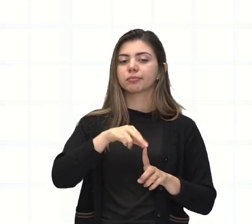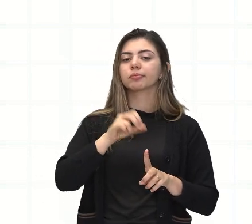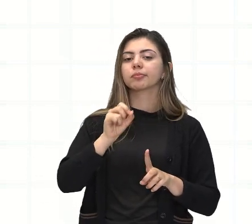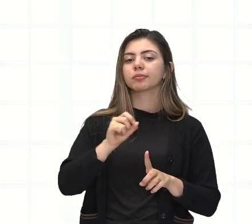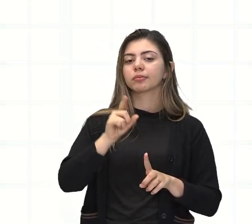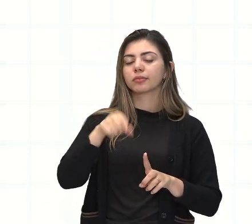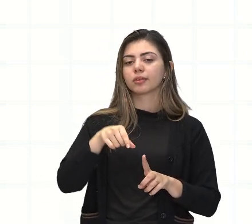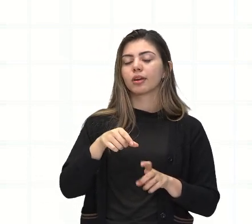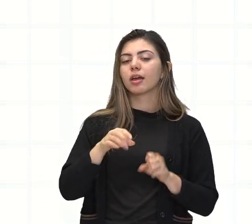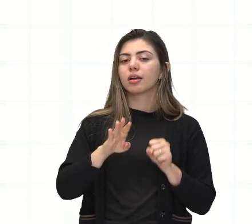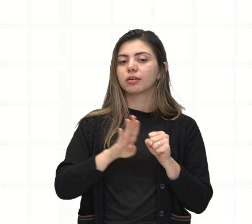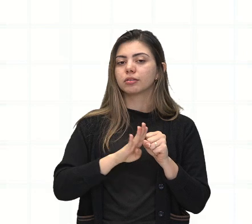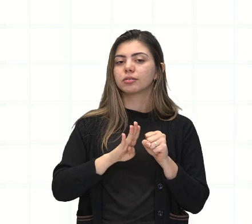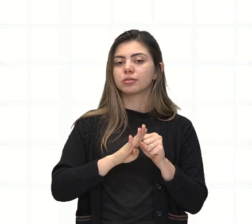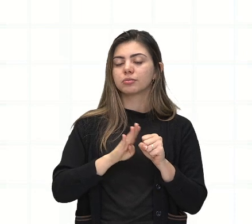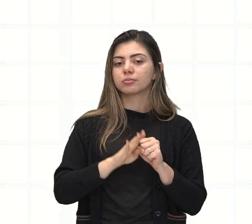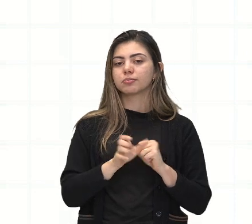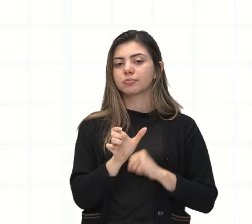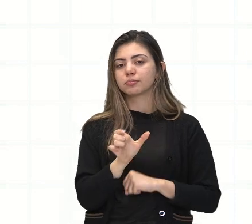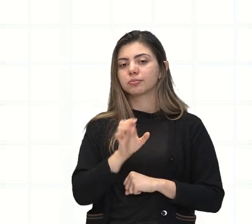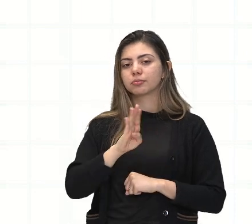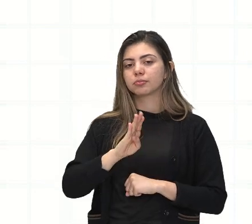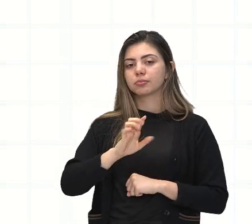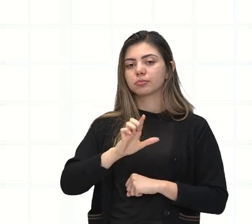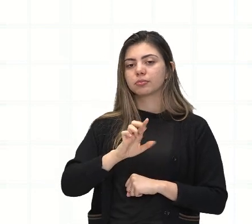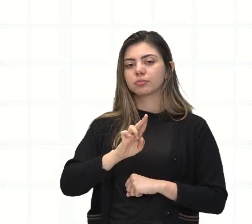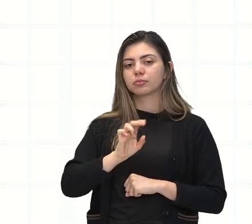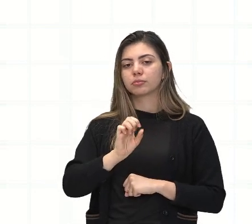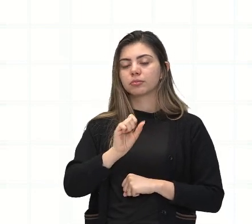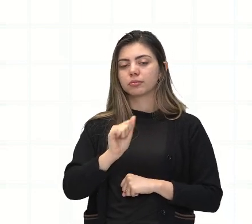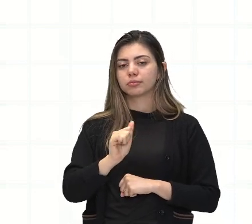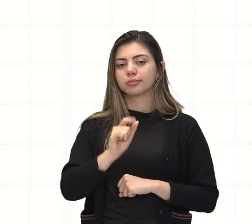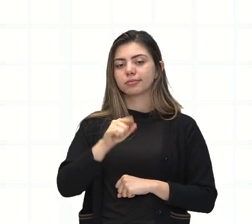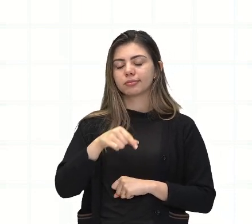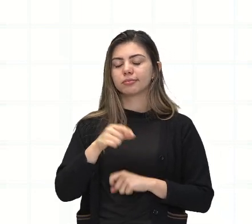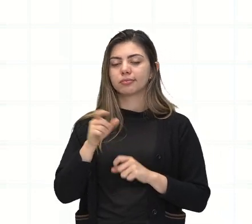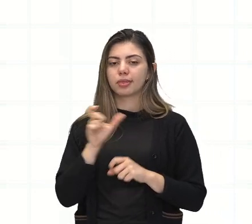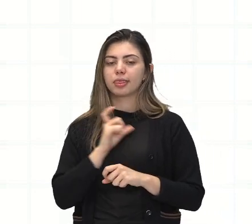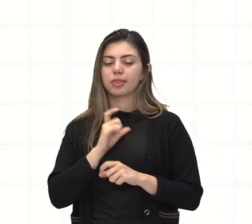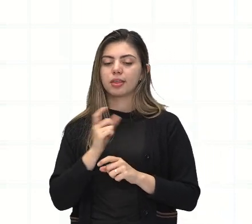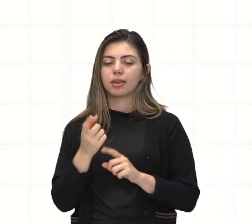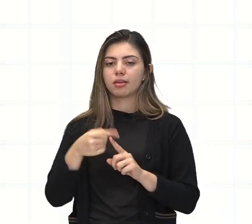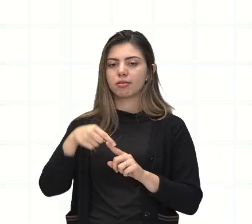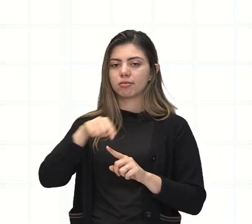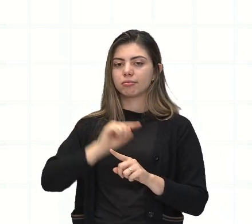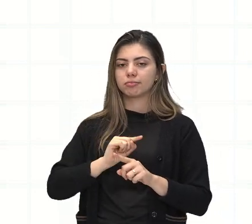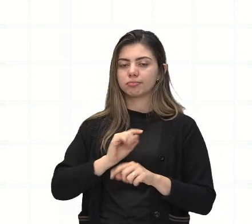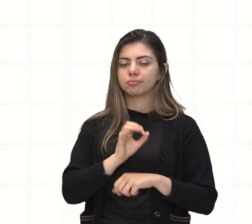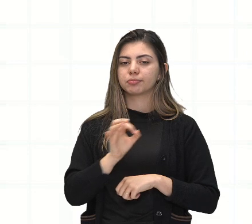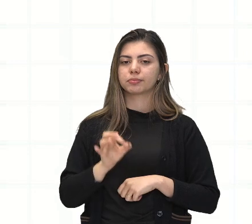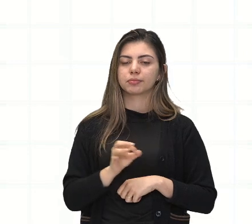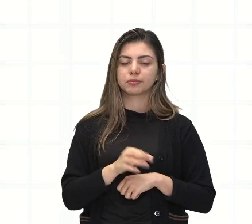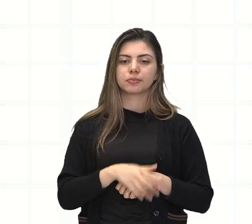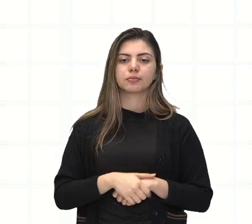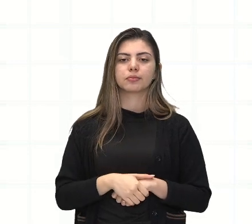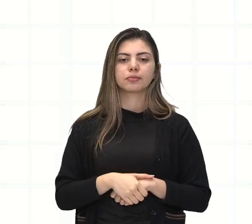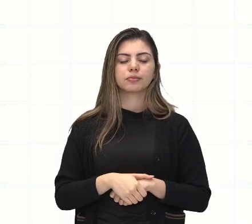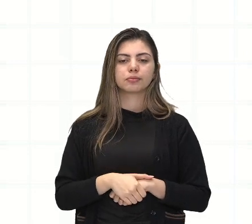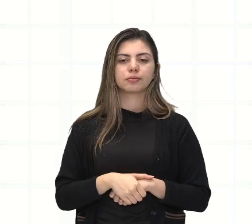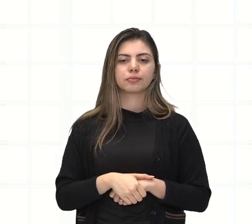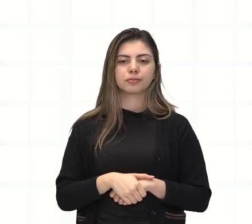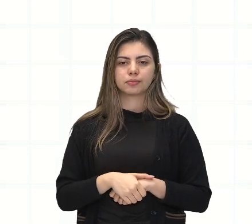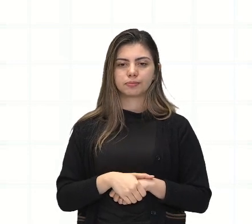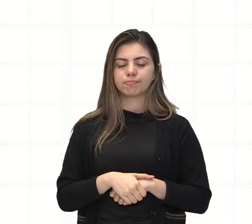ao substantivo blusa, que é o antecedente, certinho? No